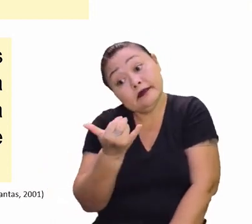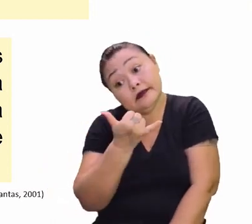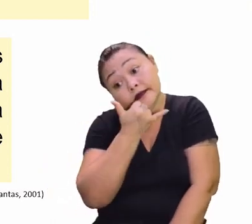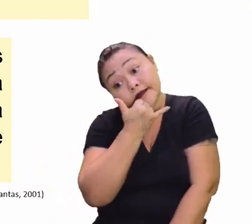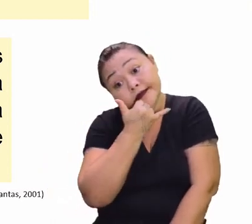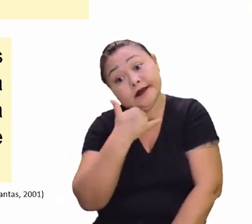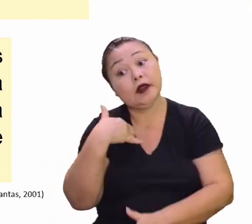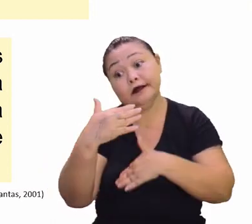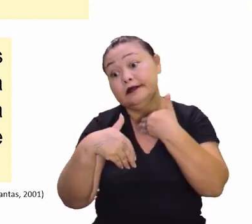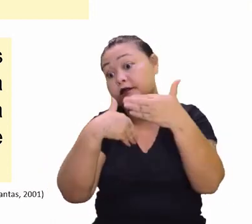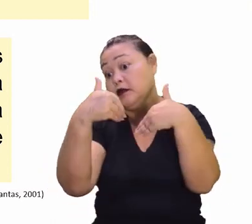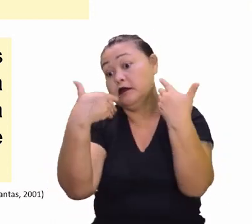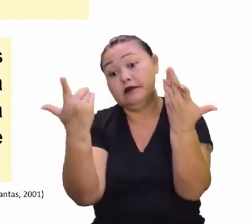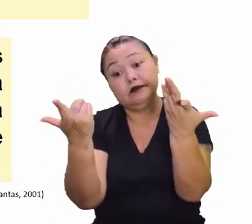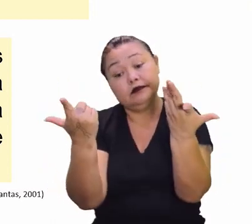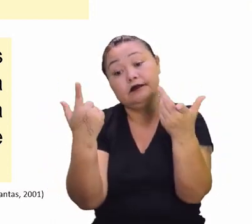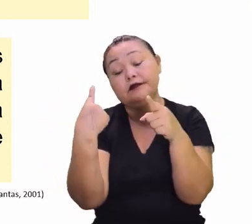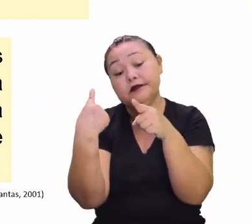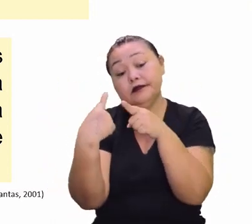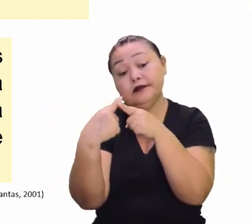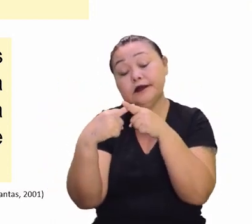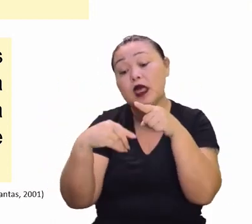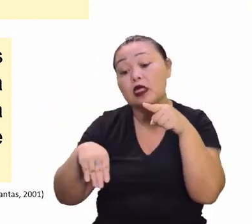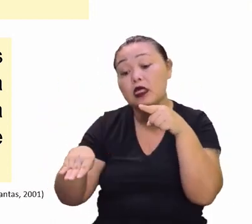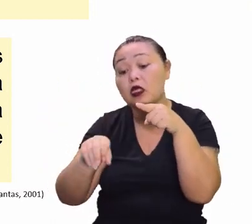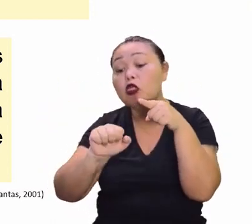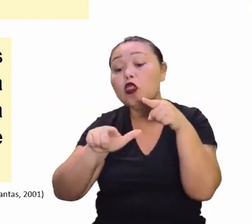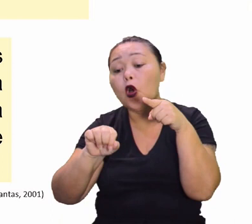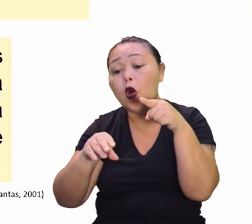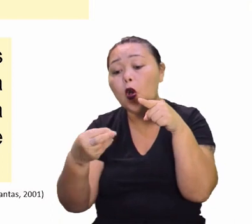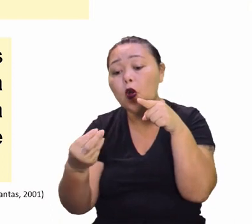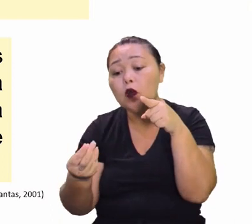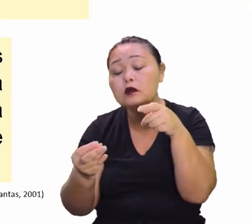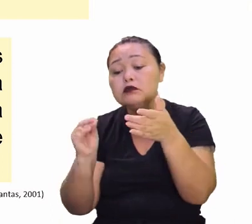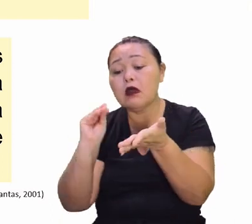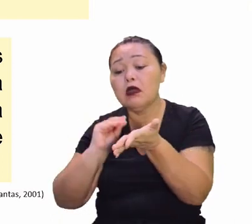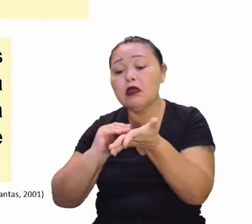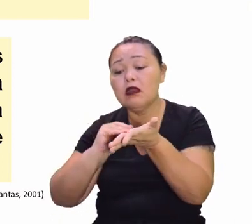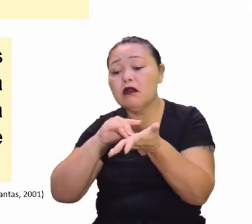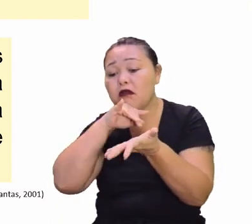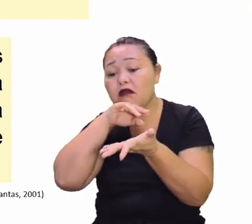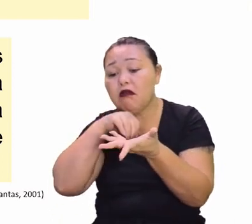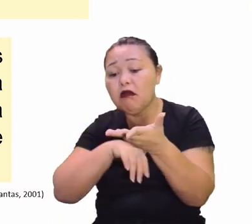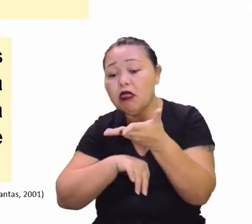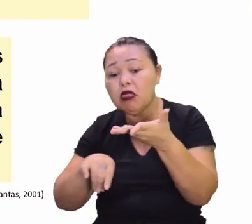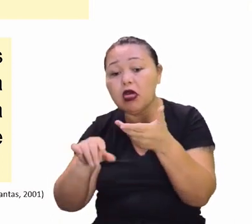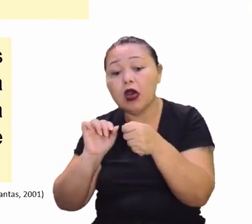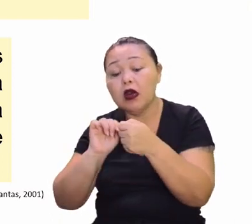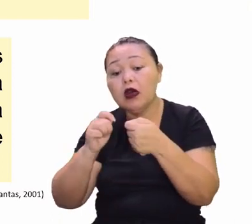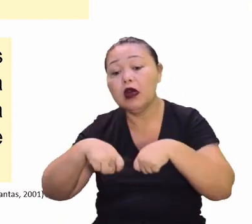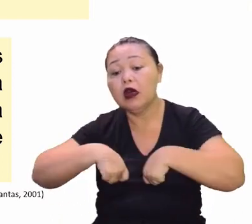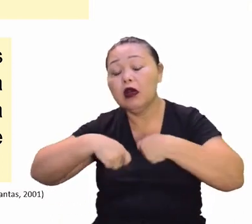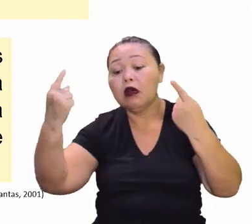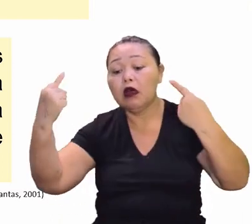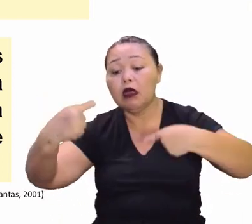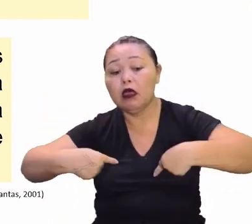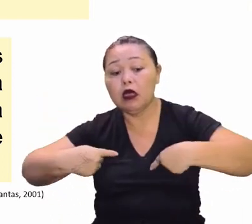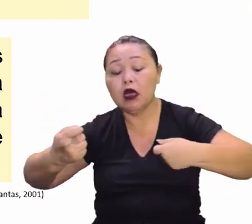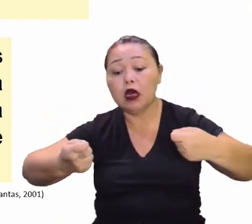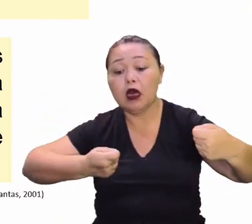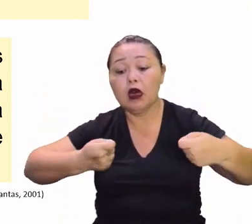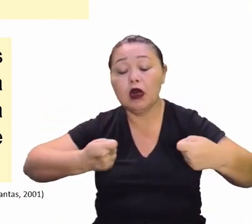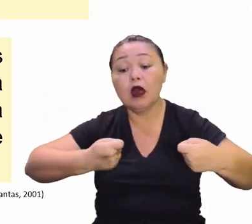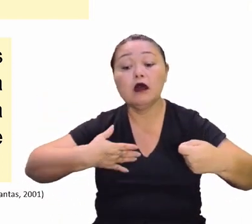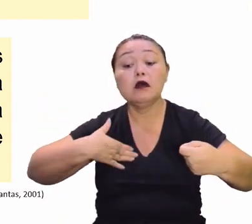Infelizmente, não prosperaram pela baixa fertilidade do solo e impossibilidade de concorrência com o garimpo. A